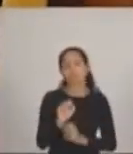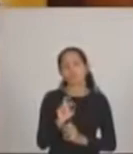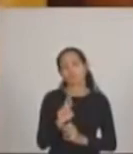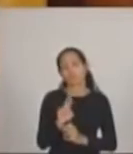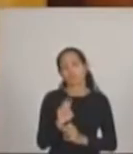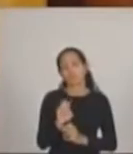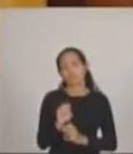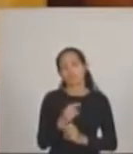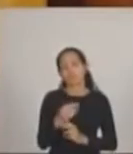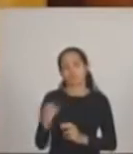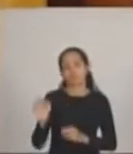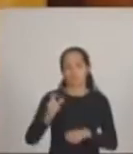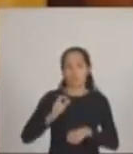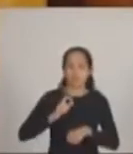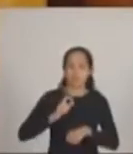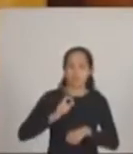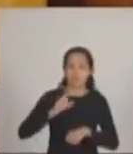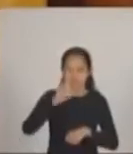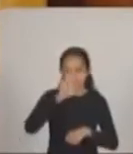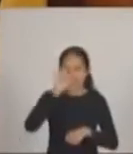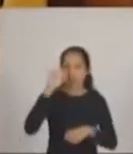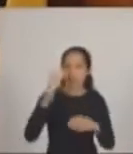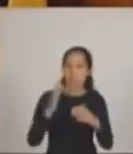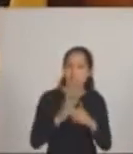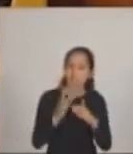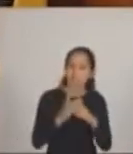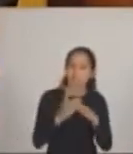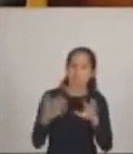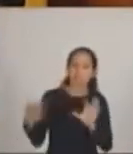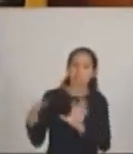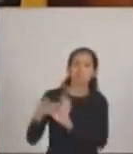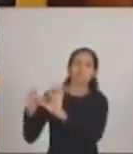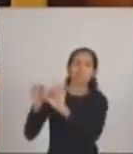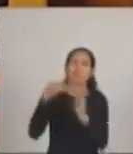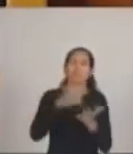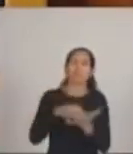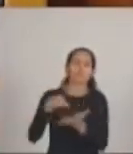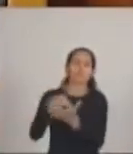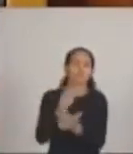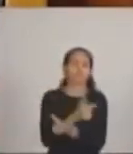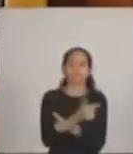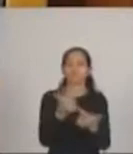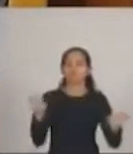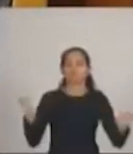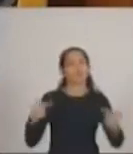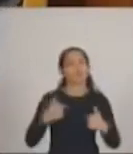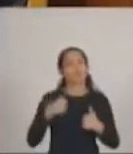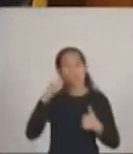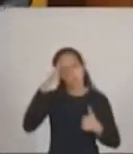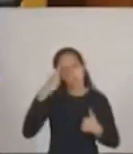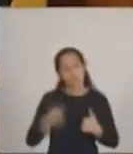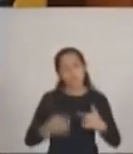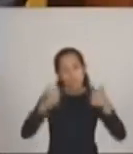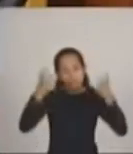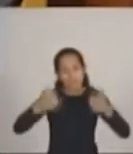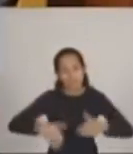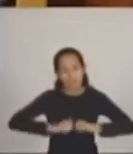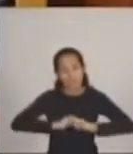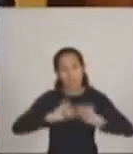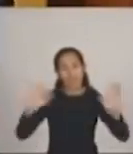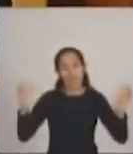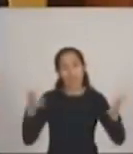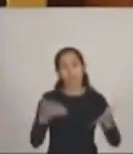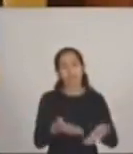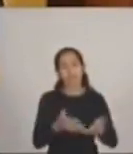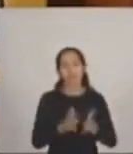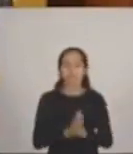data limite para a integração dessas comarcas, automaticamente eu preciso compreender, e assim está sendo